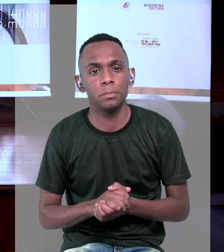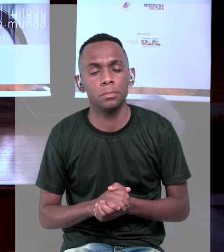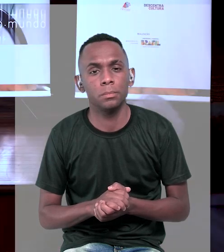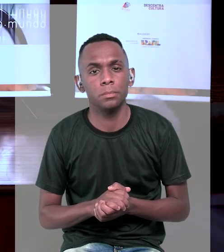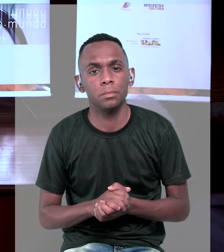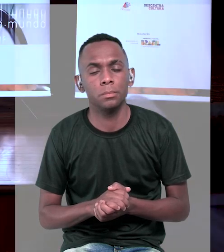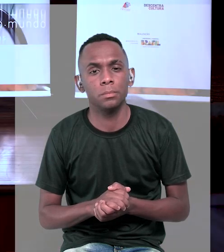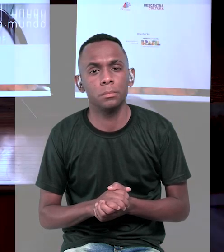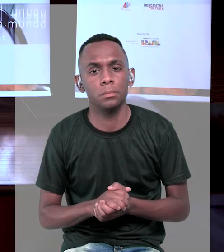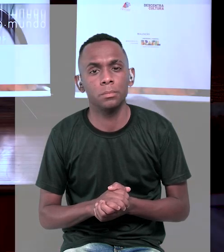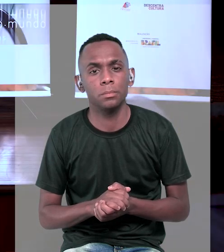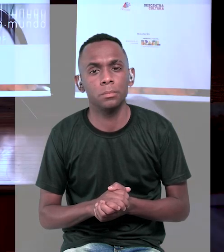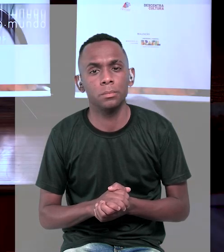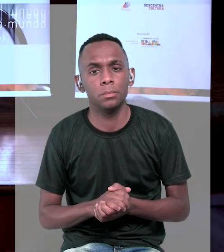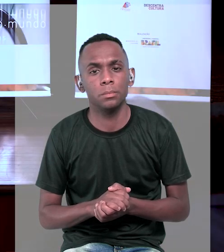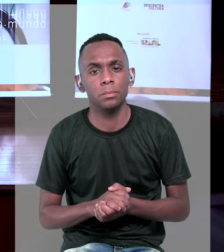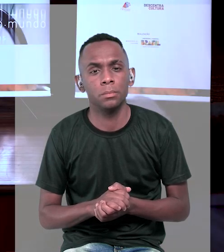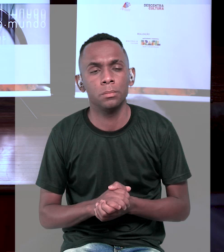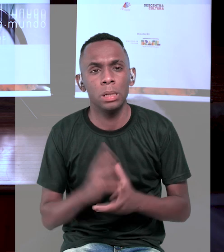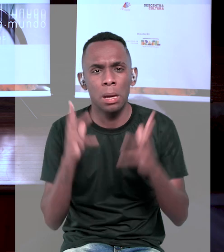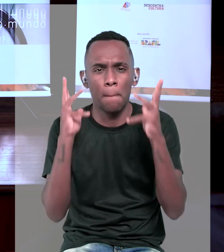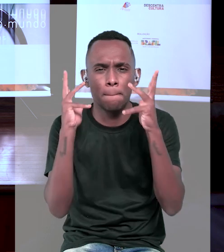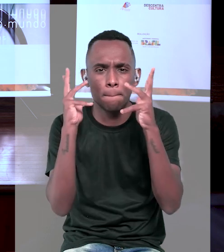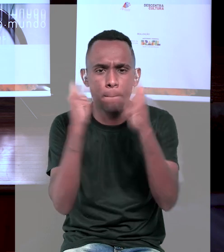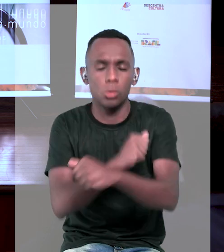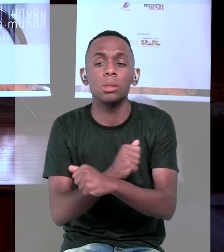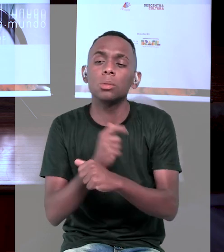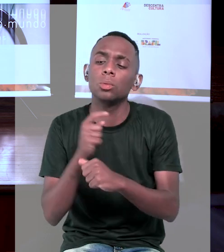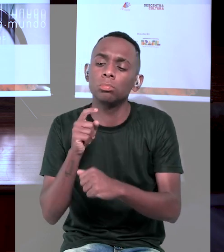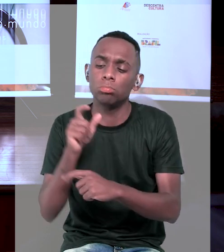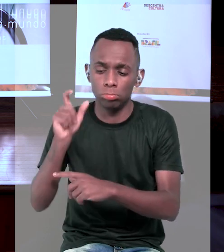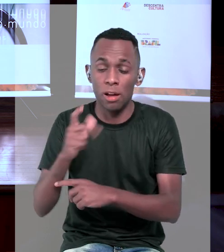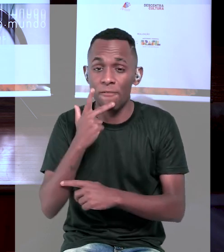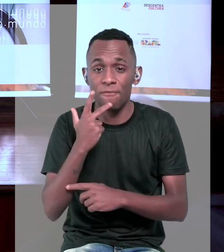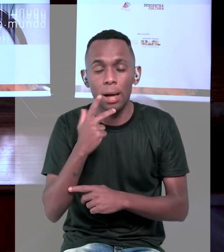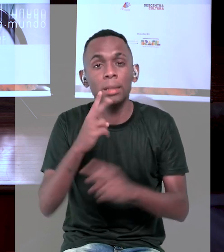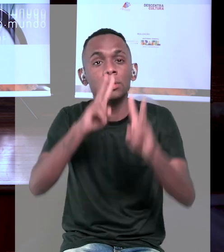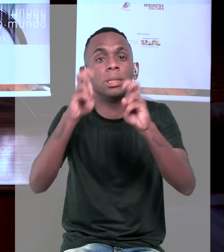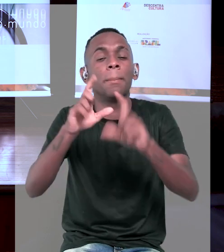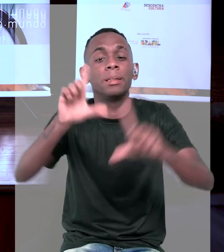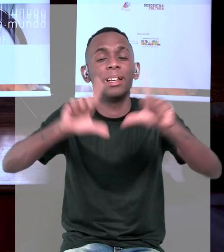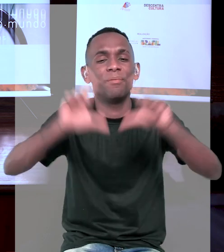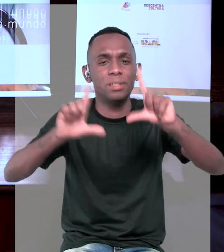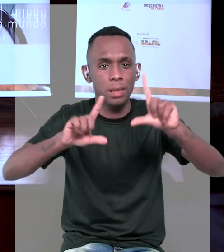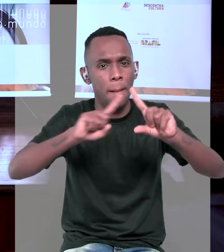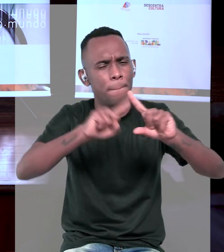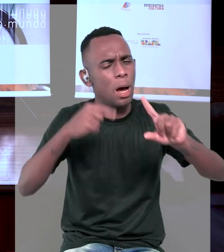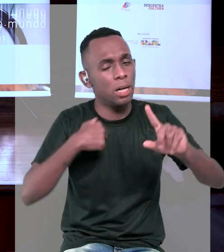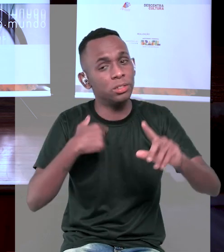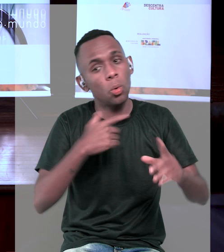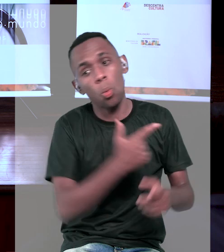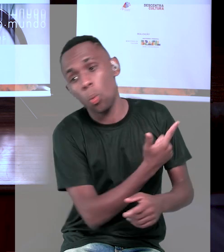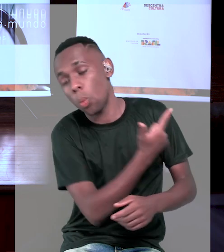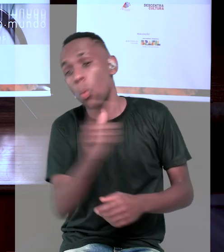É muito bonita essa passagem que ele fala da televisão, mas eu vou para um outro autor, porque